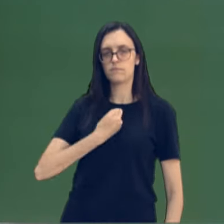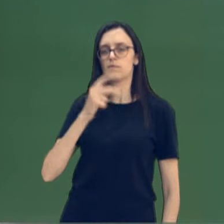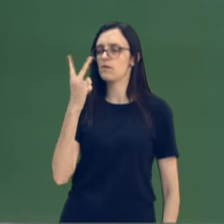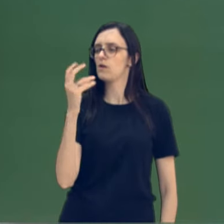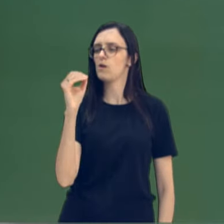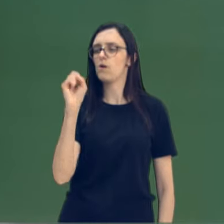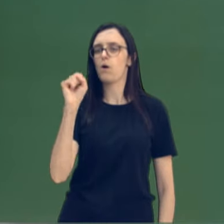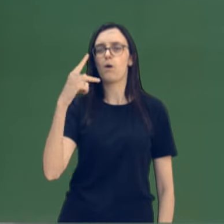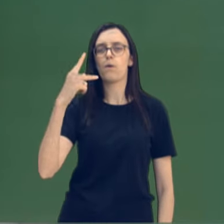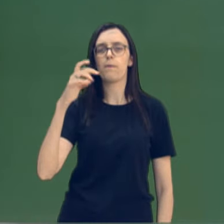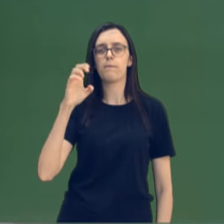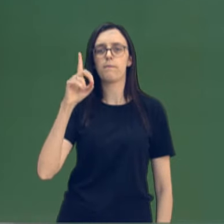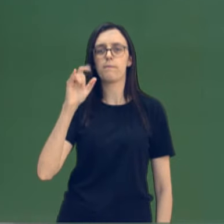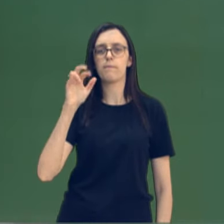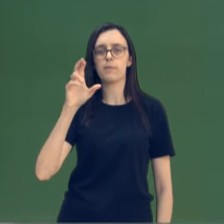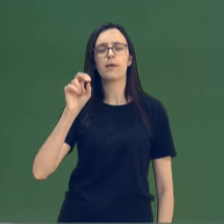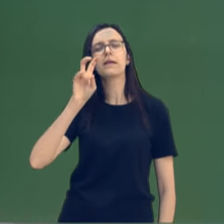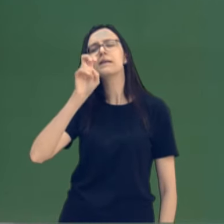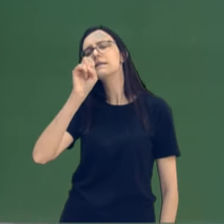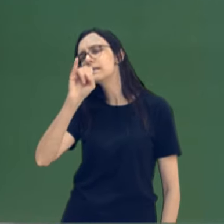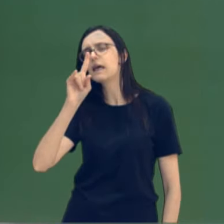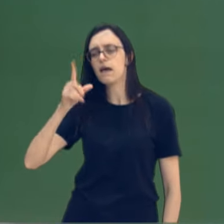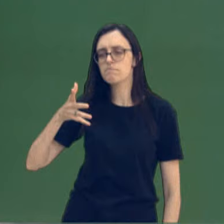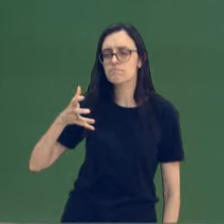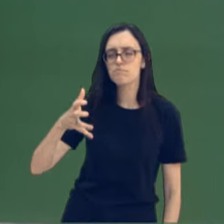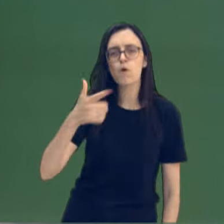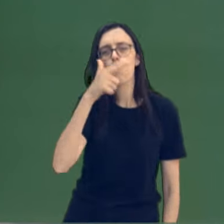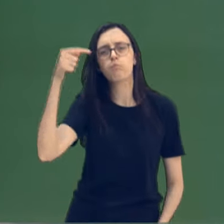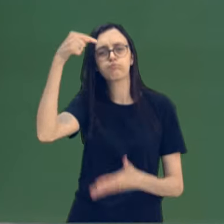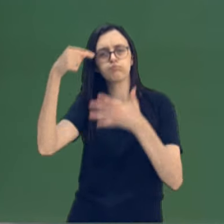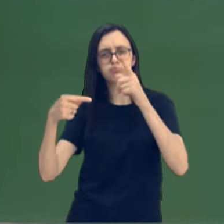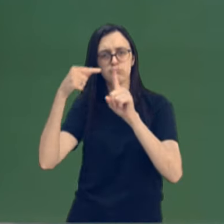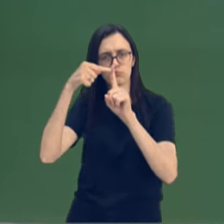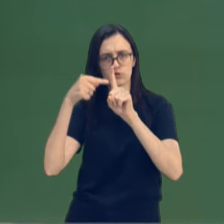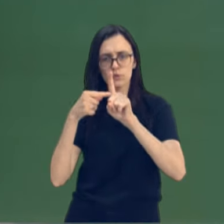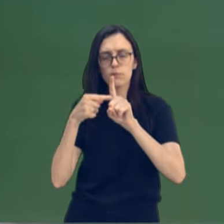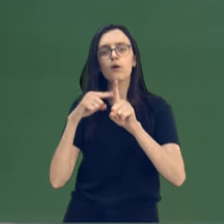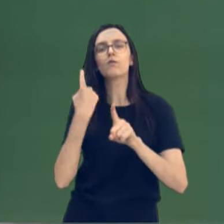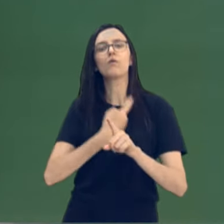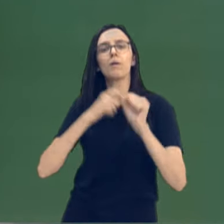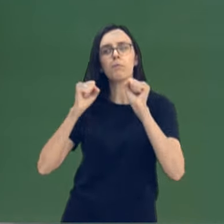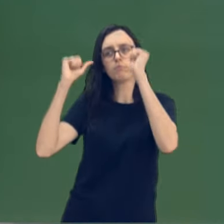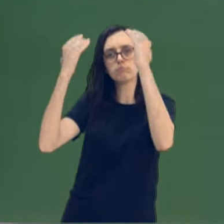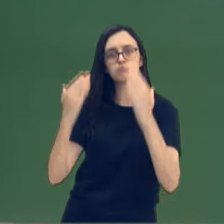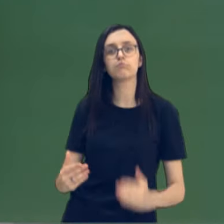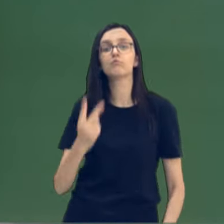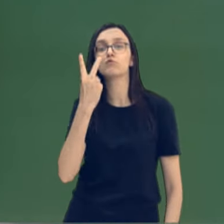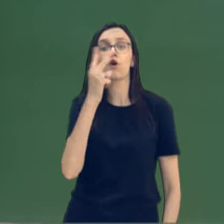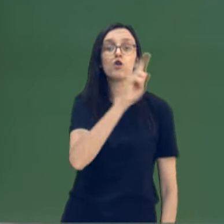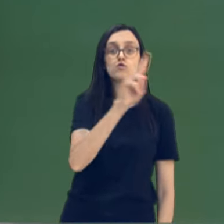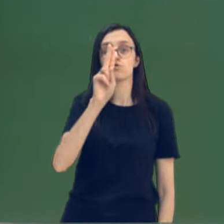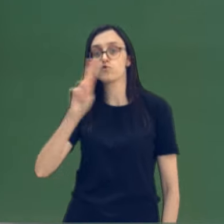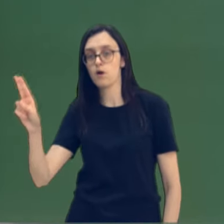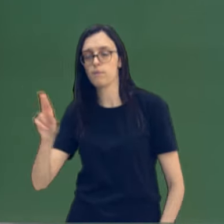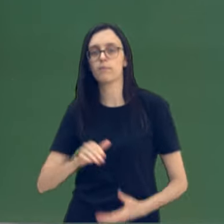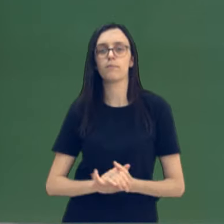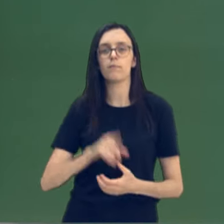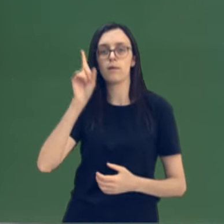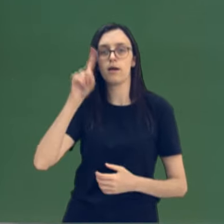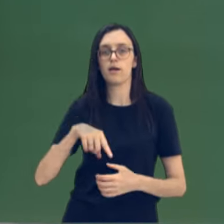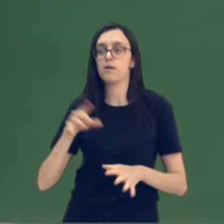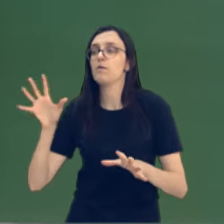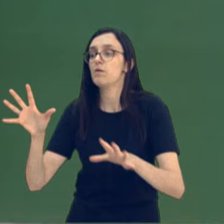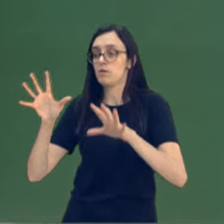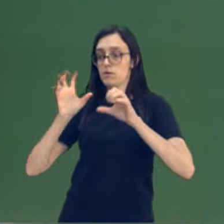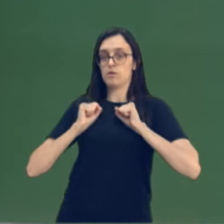doenças causadas por bactérias, por protozoários ou por vermes, a gente pode analisar dois nomes, hospedeiro intermediário e